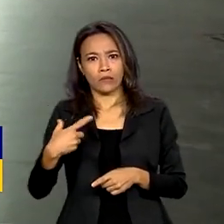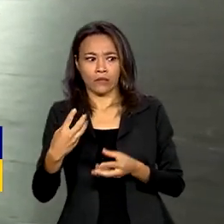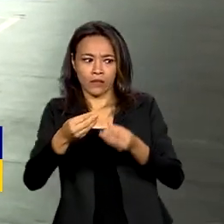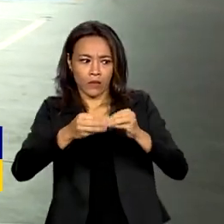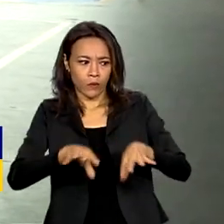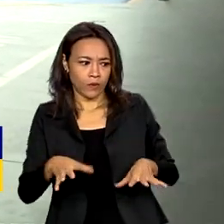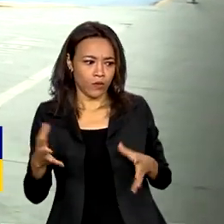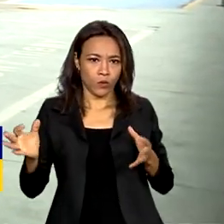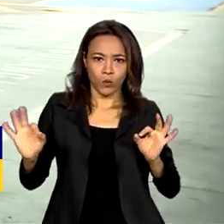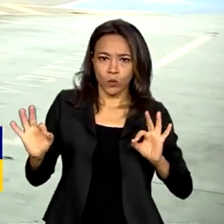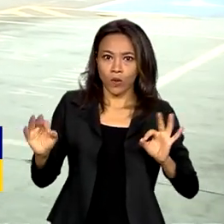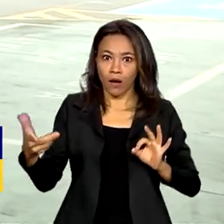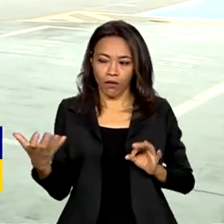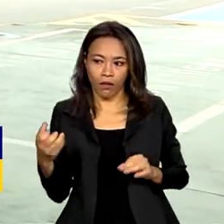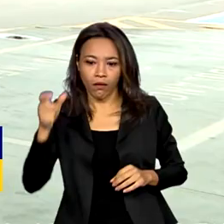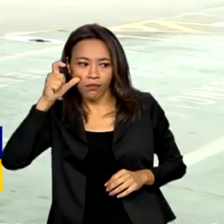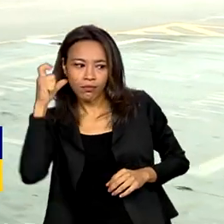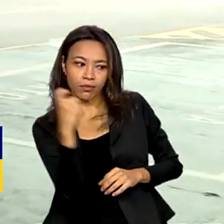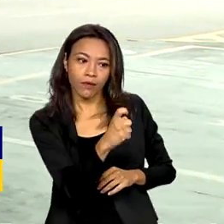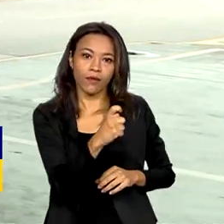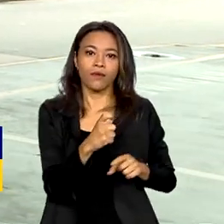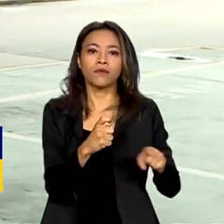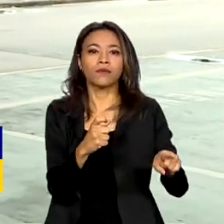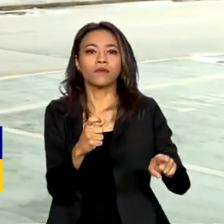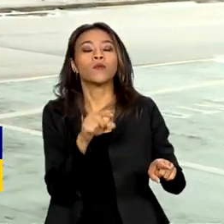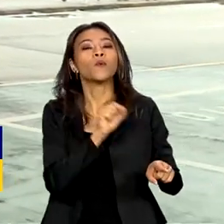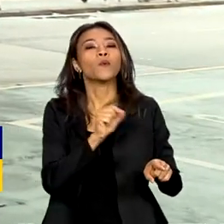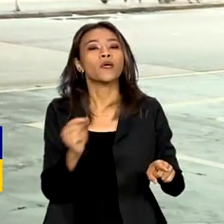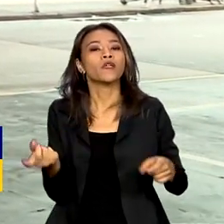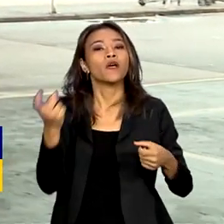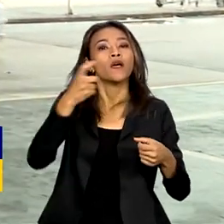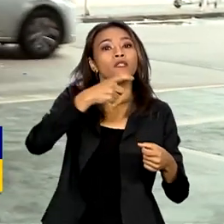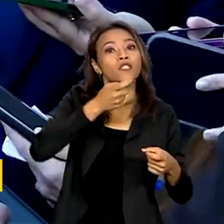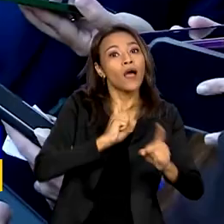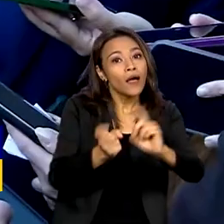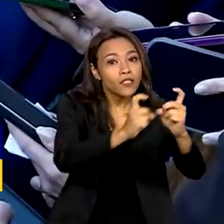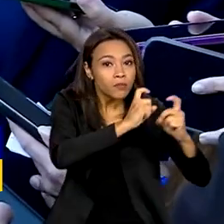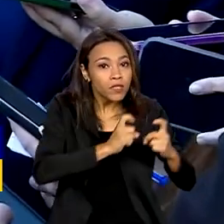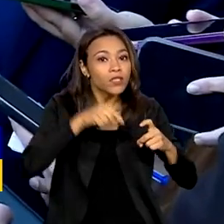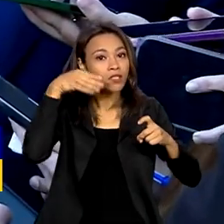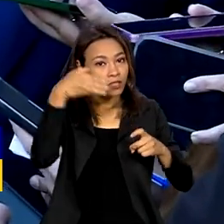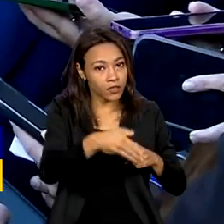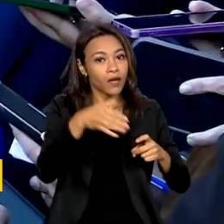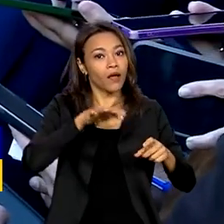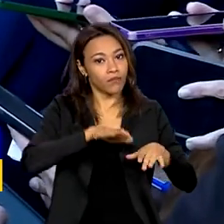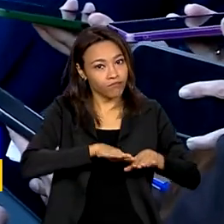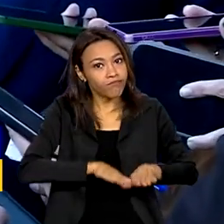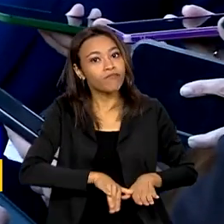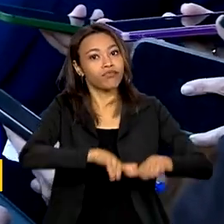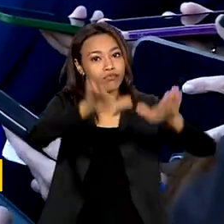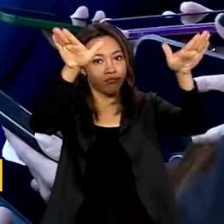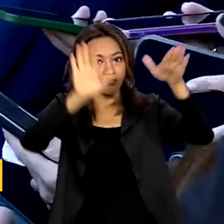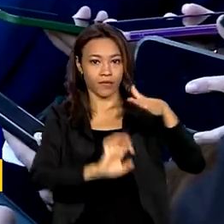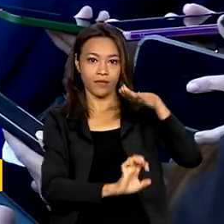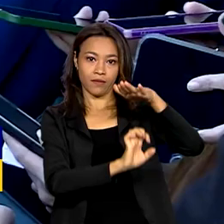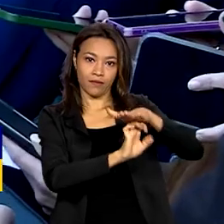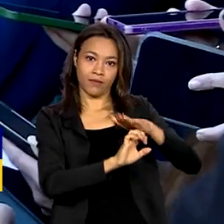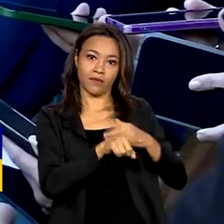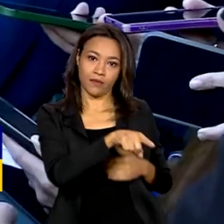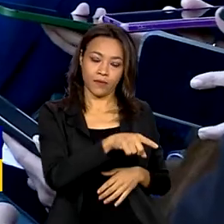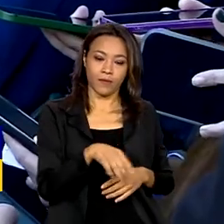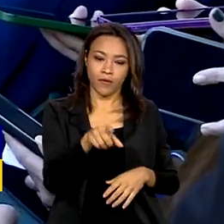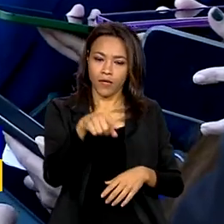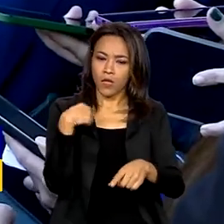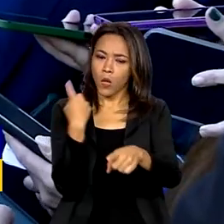empresa demonstrou interesse em retomar a administração do Galeão. A Changi nos pediu para desistir da desistência. Nós